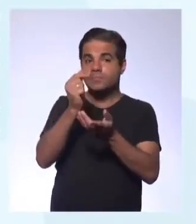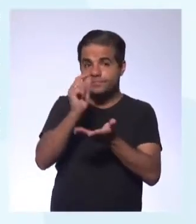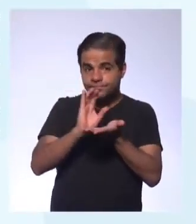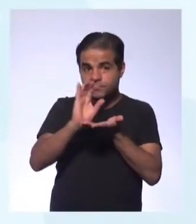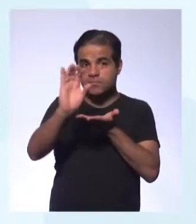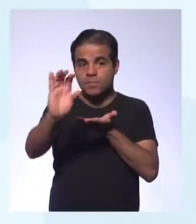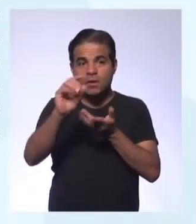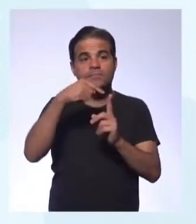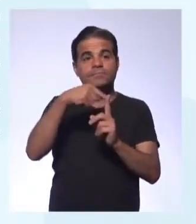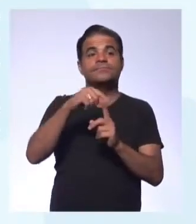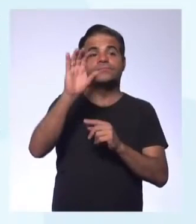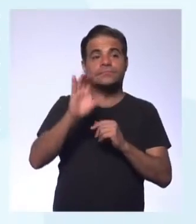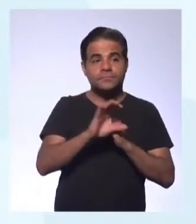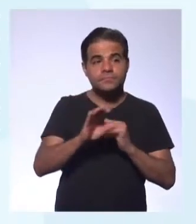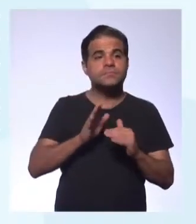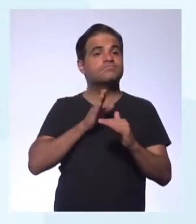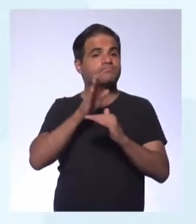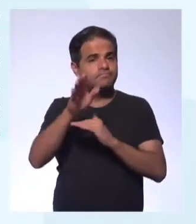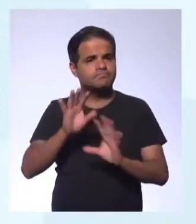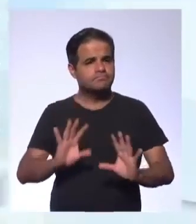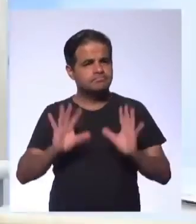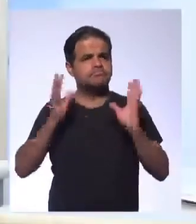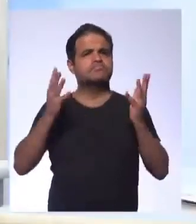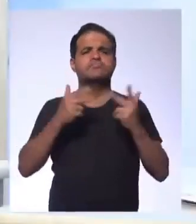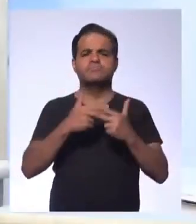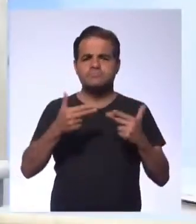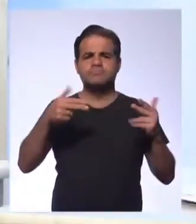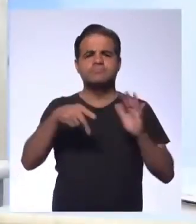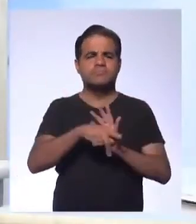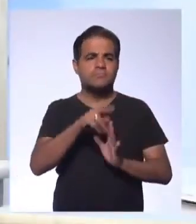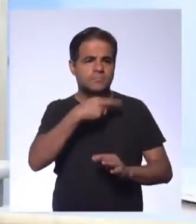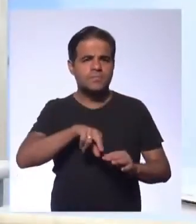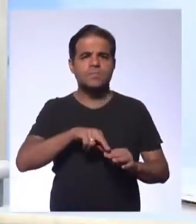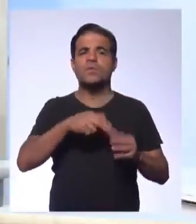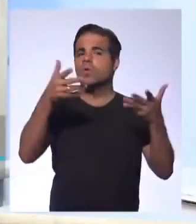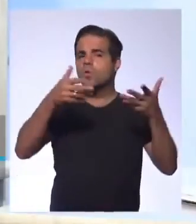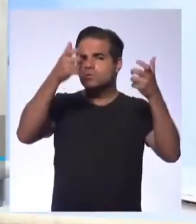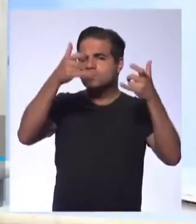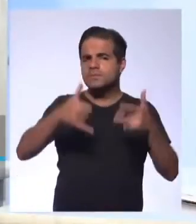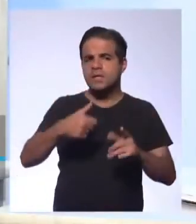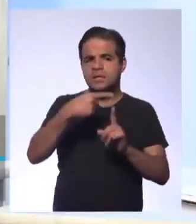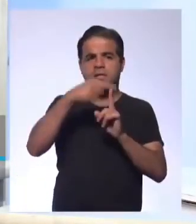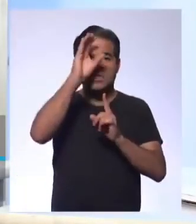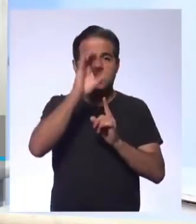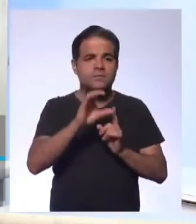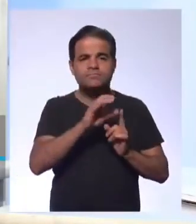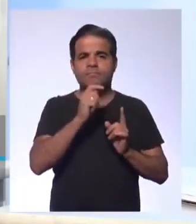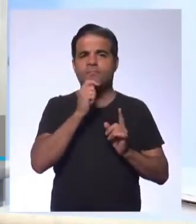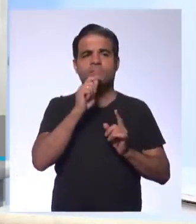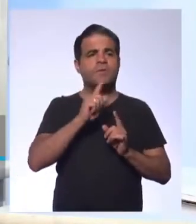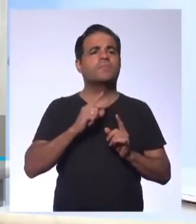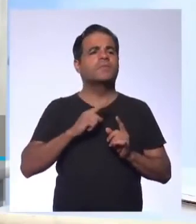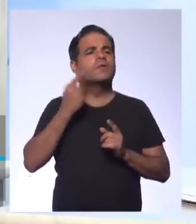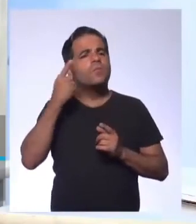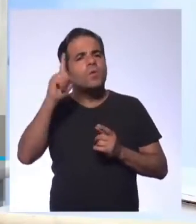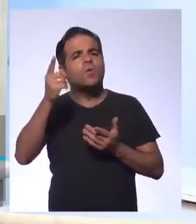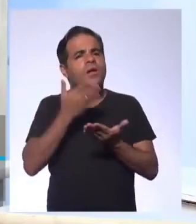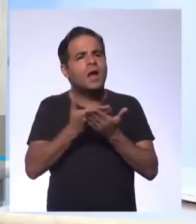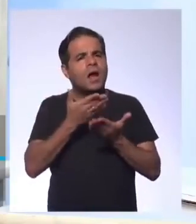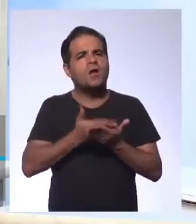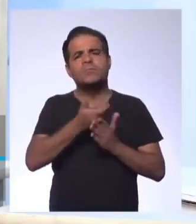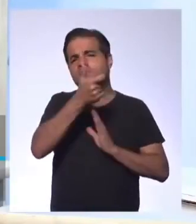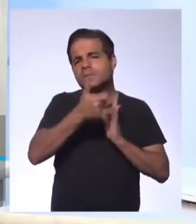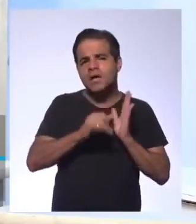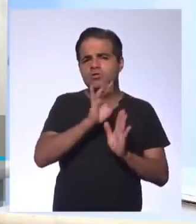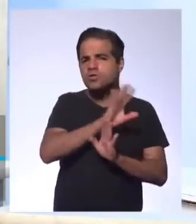e de participarem dos eventos religiosos. Pessoal, eu não vou falar hoje da Igreja Católica, porque eu tenho uma aula só para falar sobre a Igreja